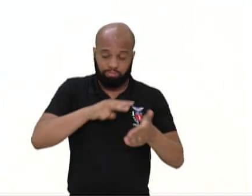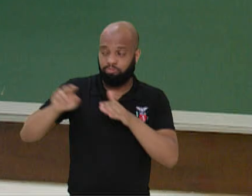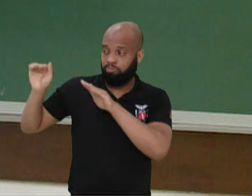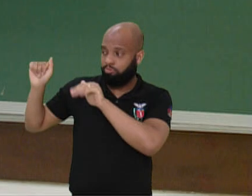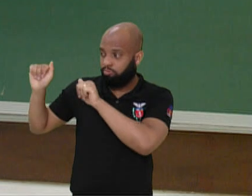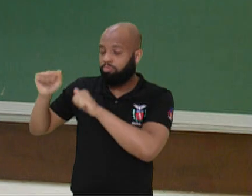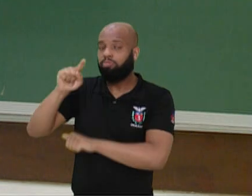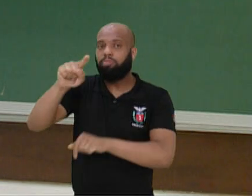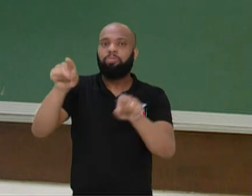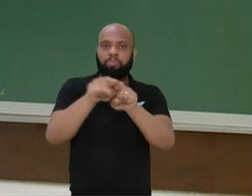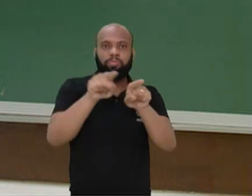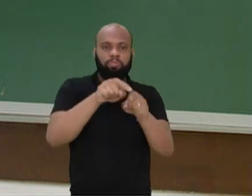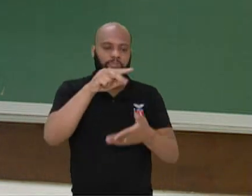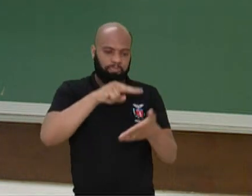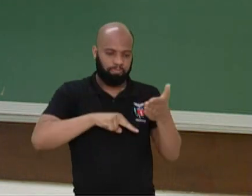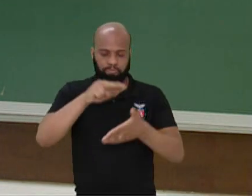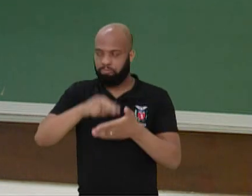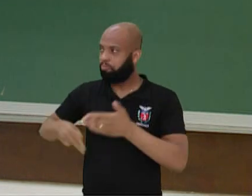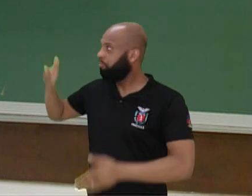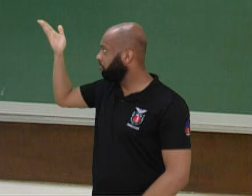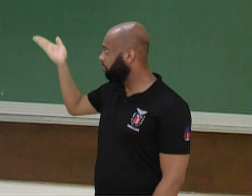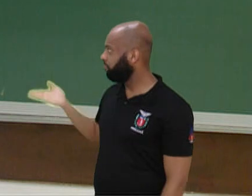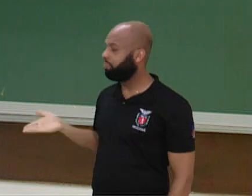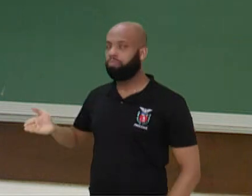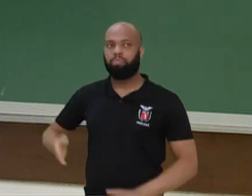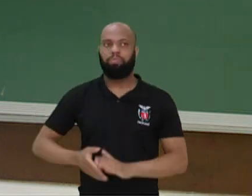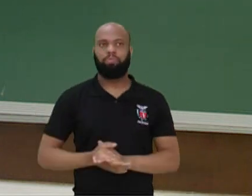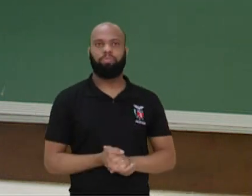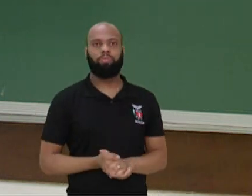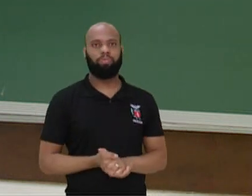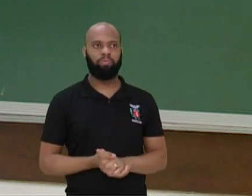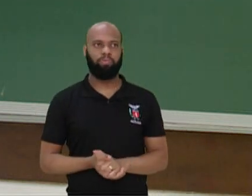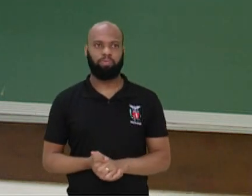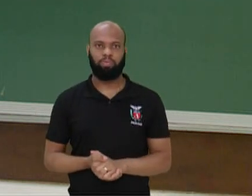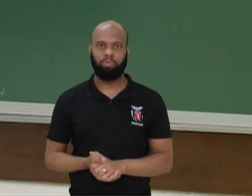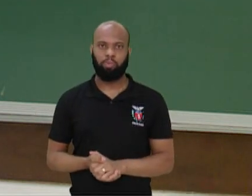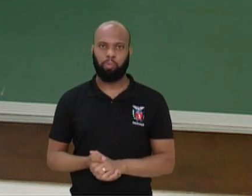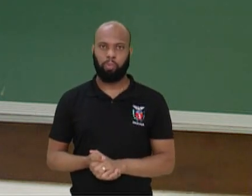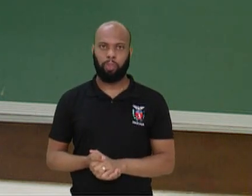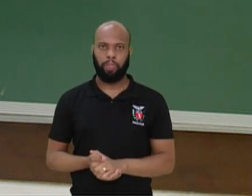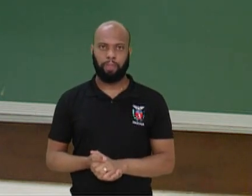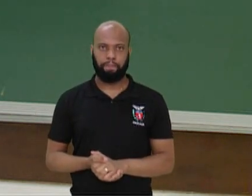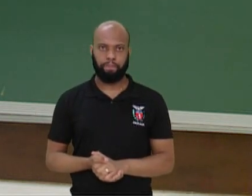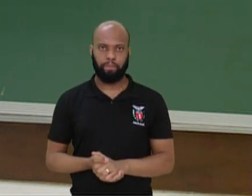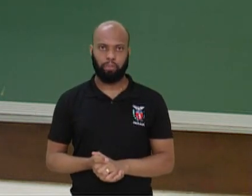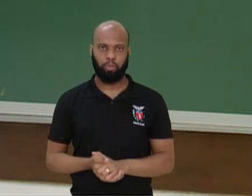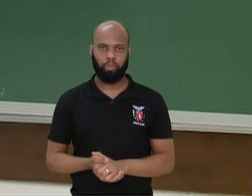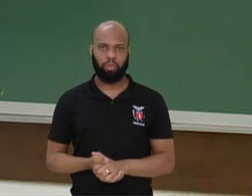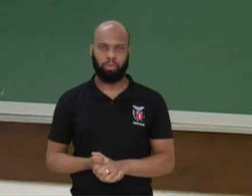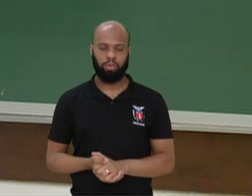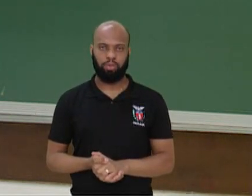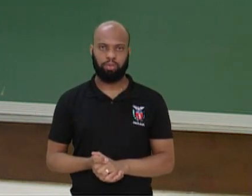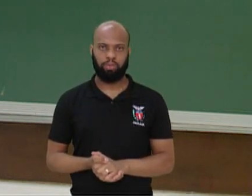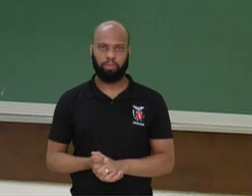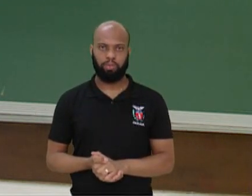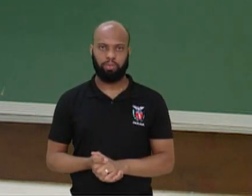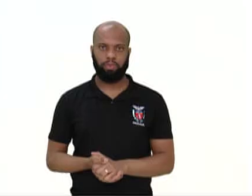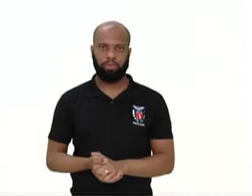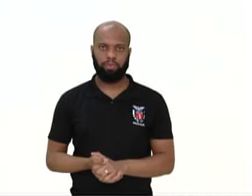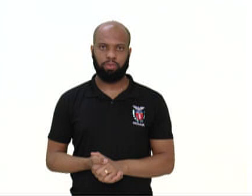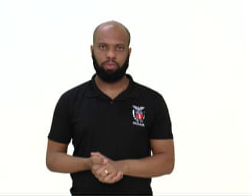estão ordenadas em líneas. Cada línea de un poema se llama